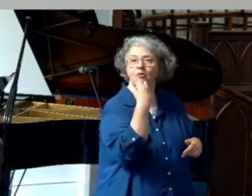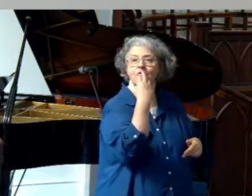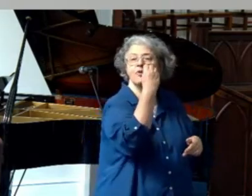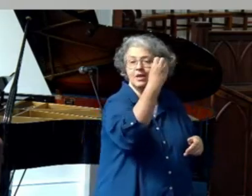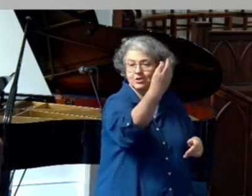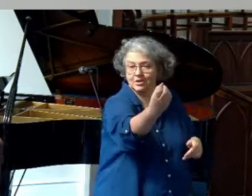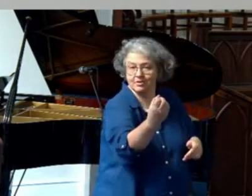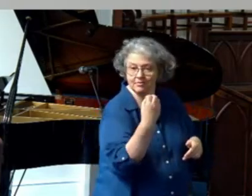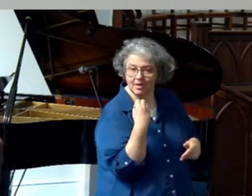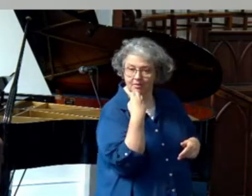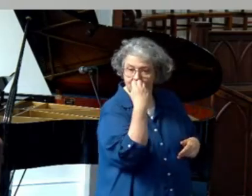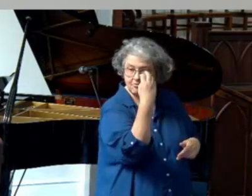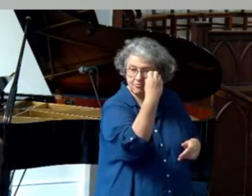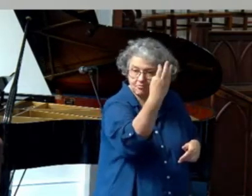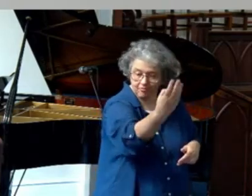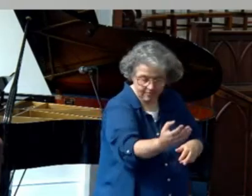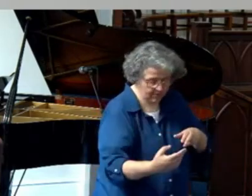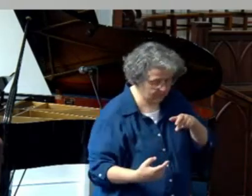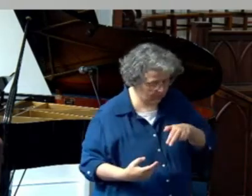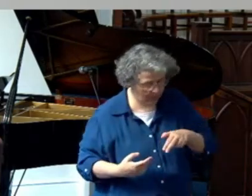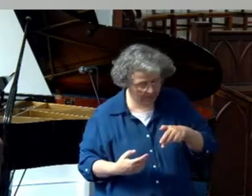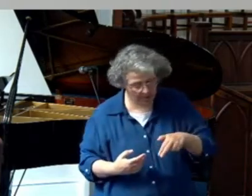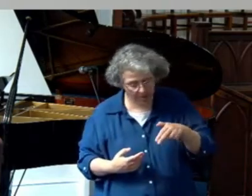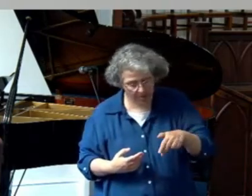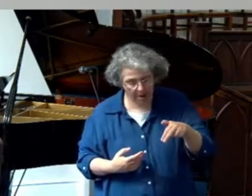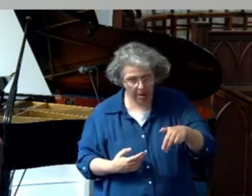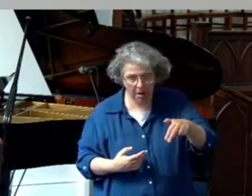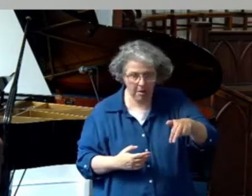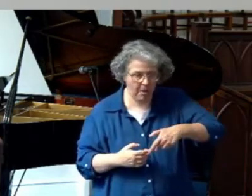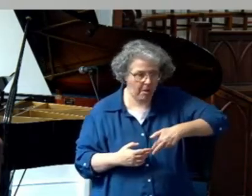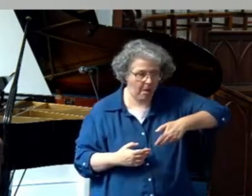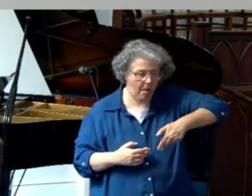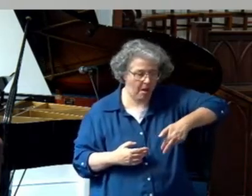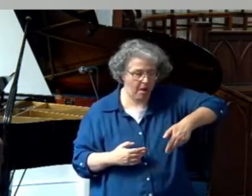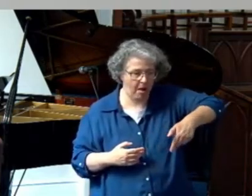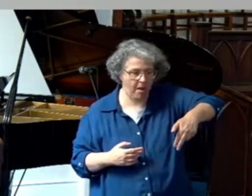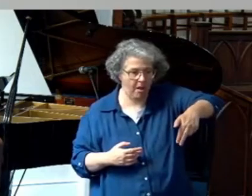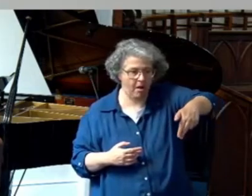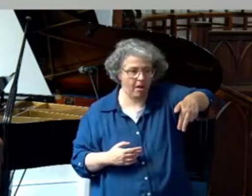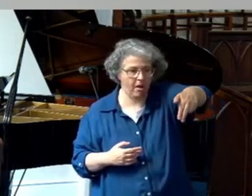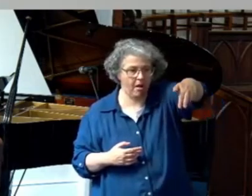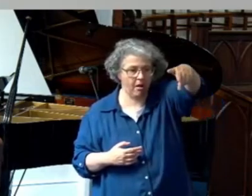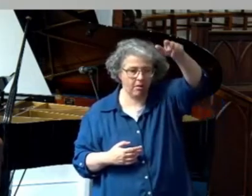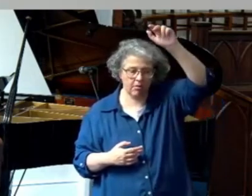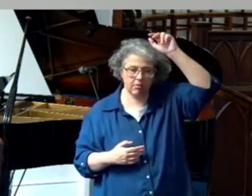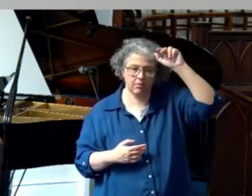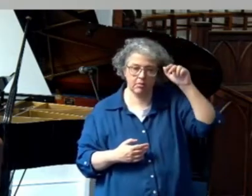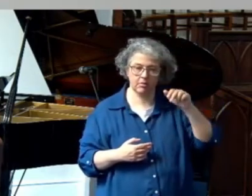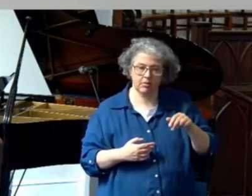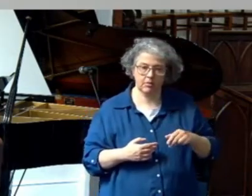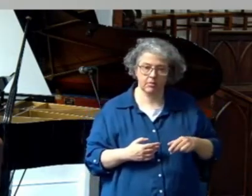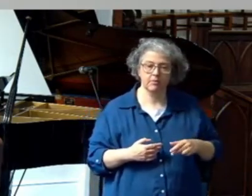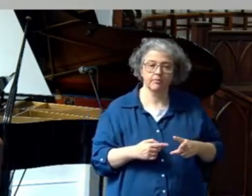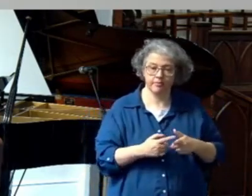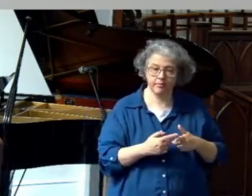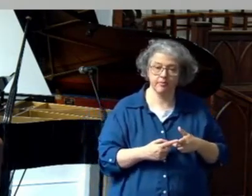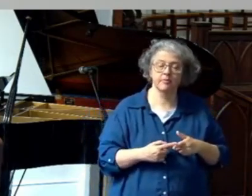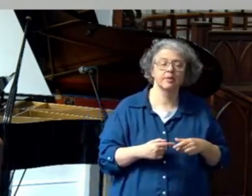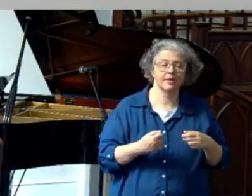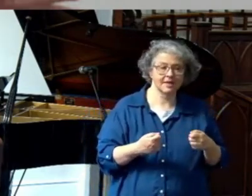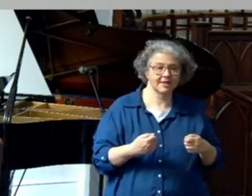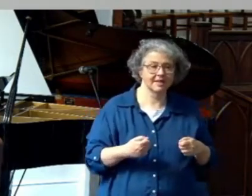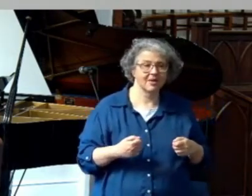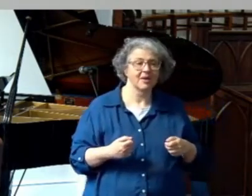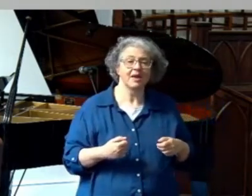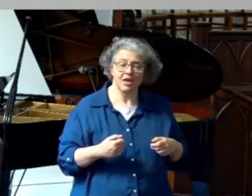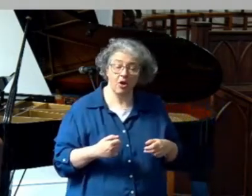está olhando para o autor e o consumador da fé. E se alguém perguntar a ele, o que você está fazendo? Ele não precisa ter nenhuma